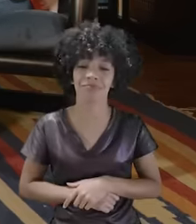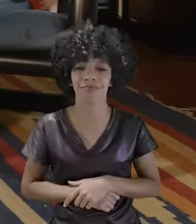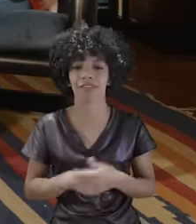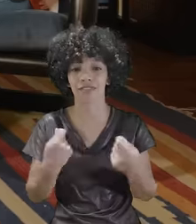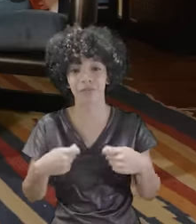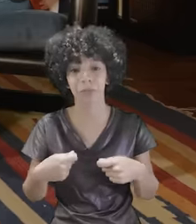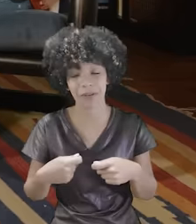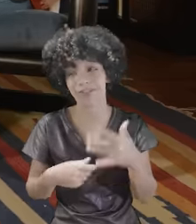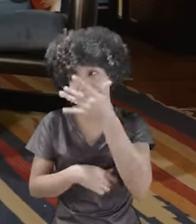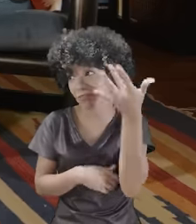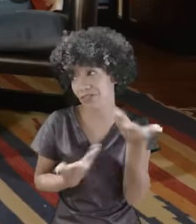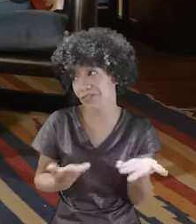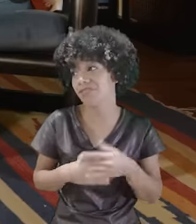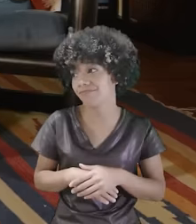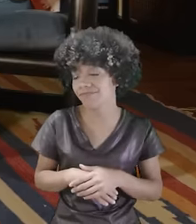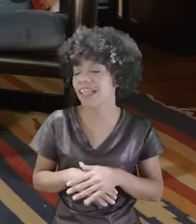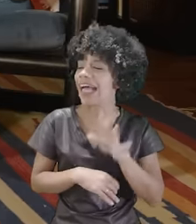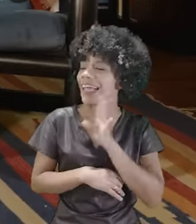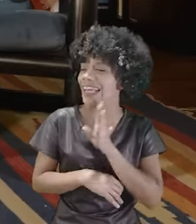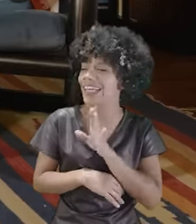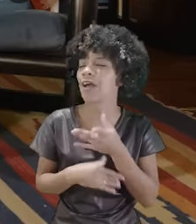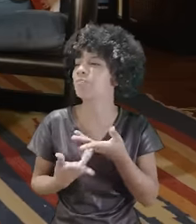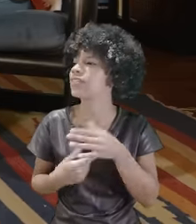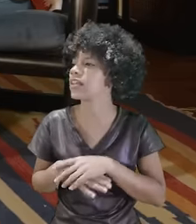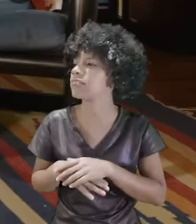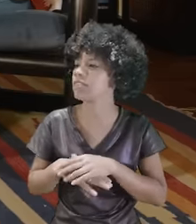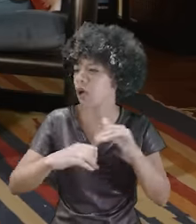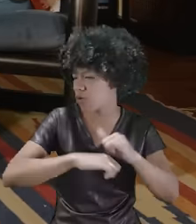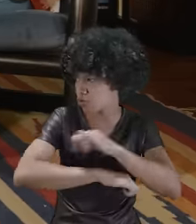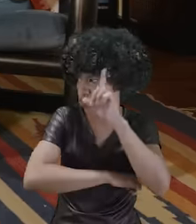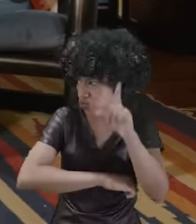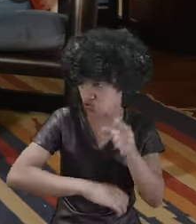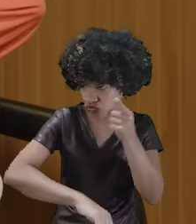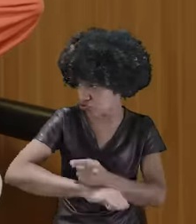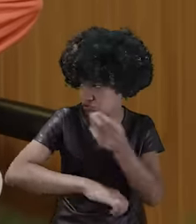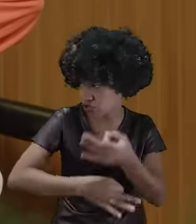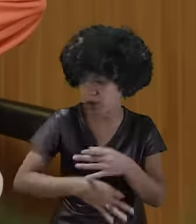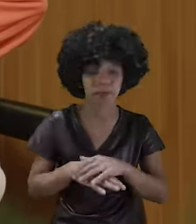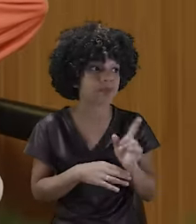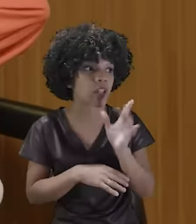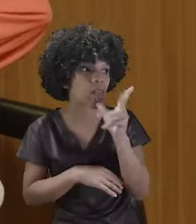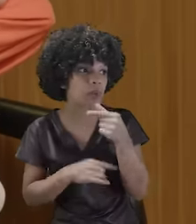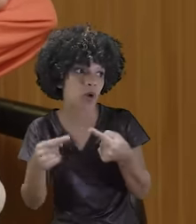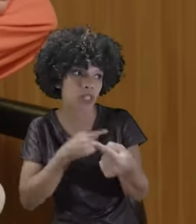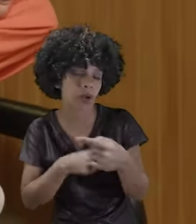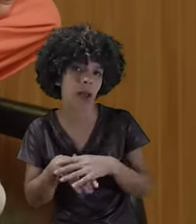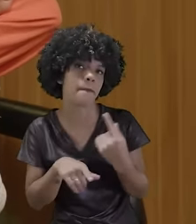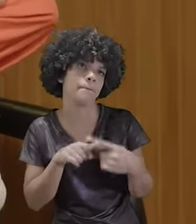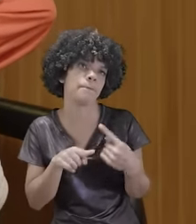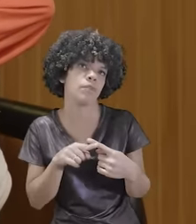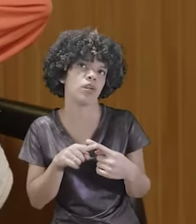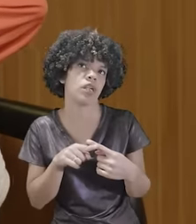precisa de gente e aí você foi lá e já pegou o avião no mesmo dia nudes não fui demorou uma semana